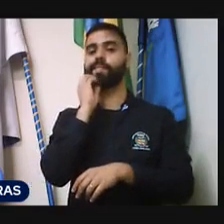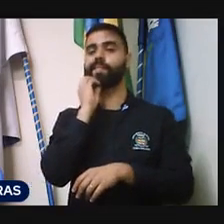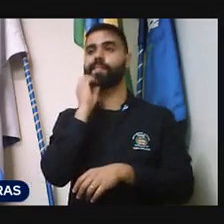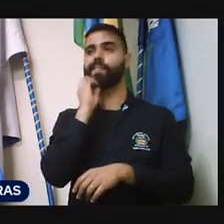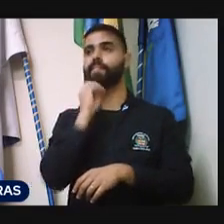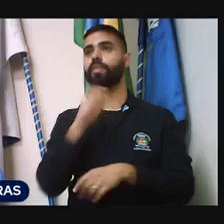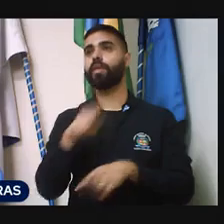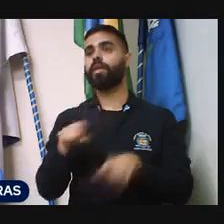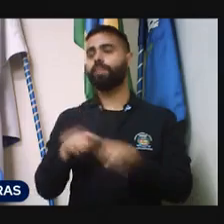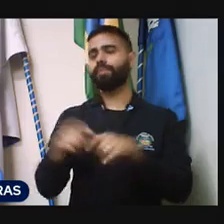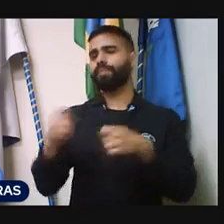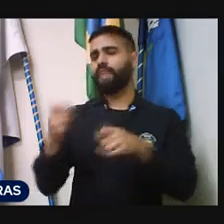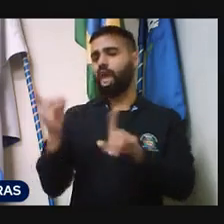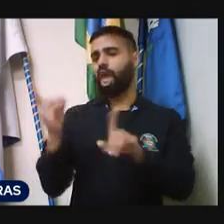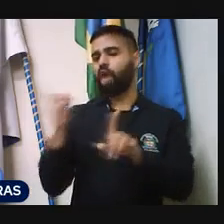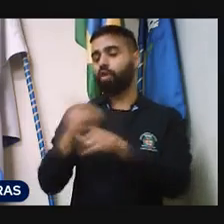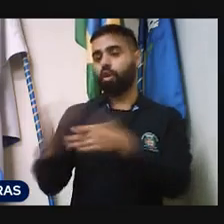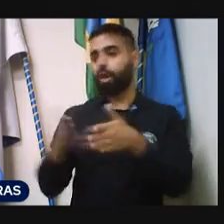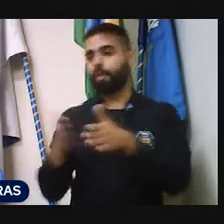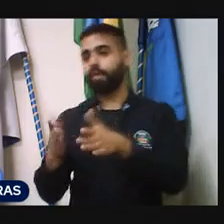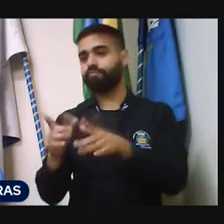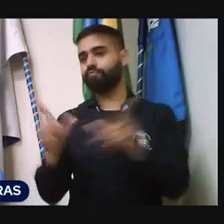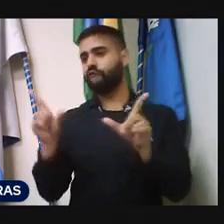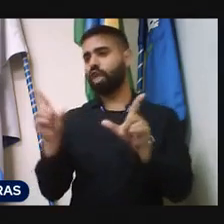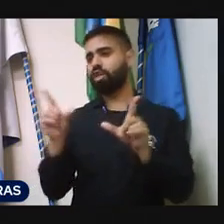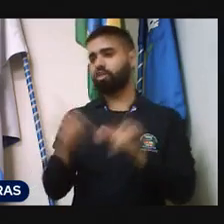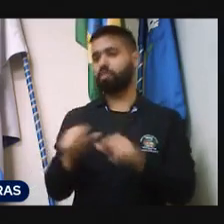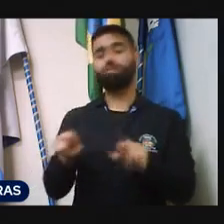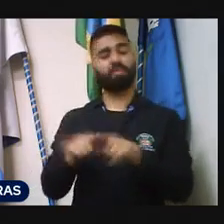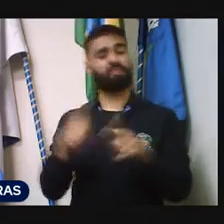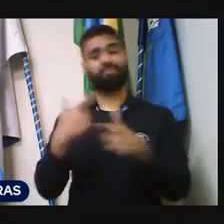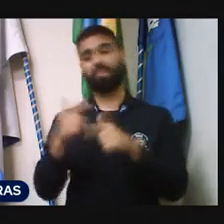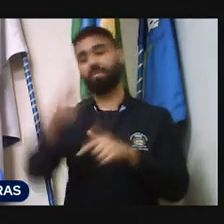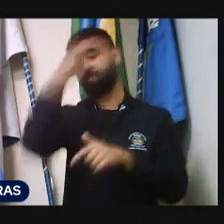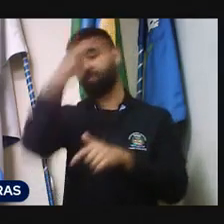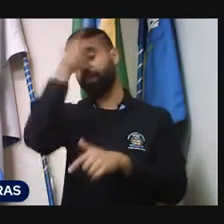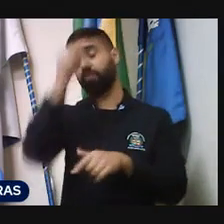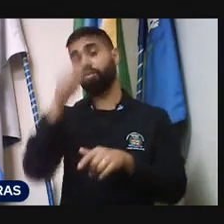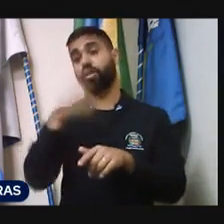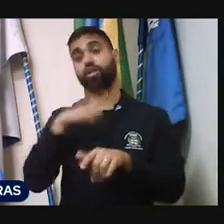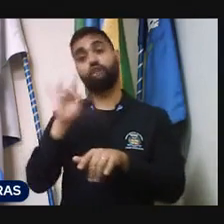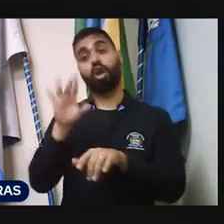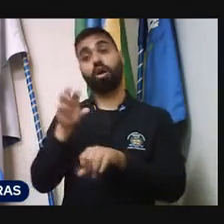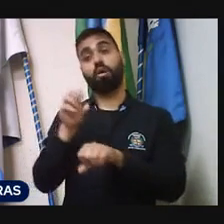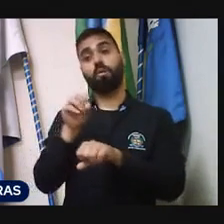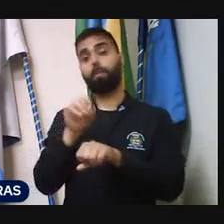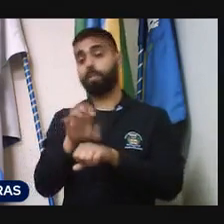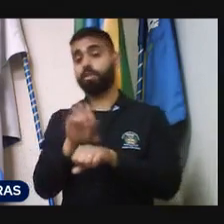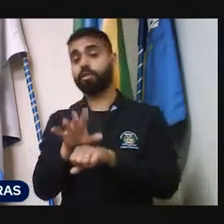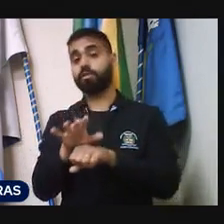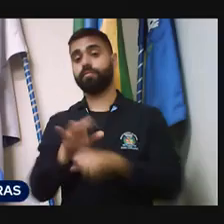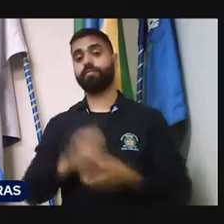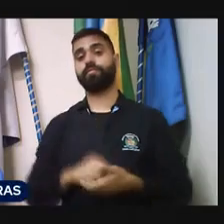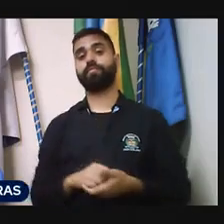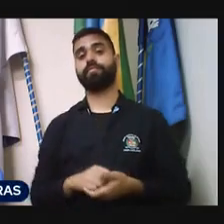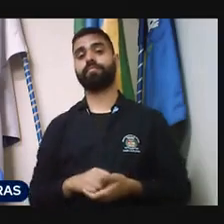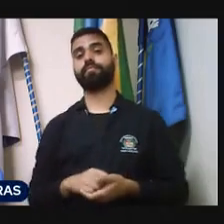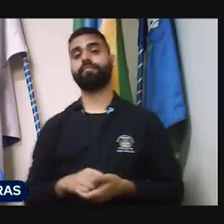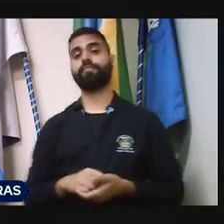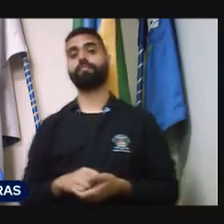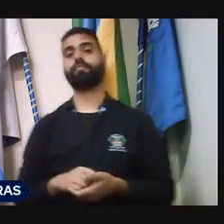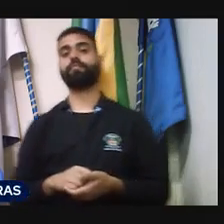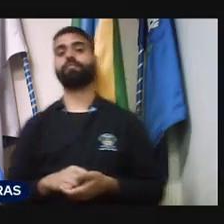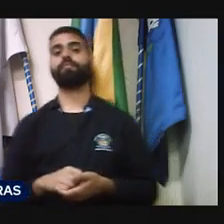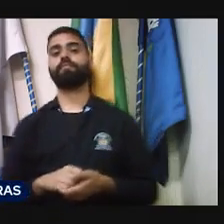uma maneira eu acho que reduz o desgaste da própria prefeitura é uma dica mesmo cabeça mas dica minha